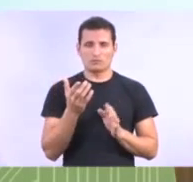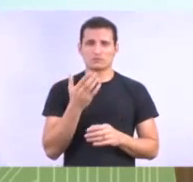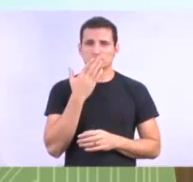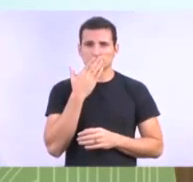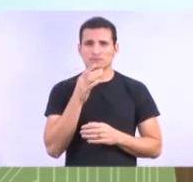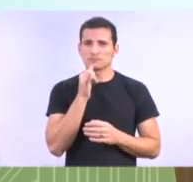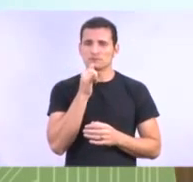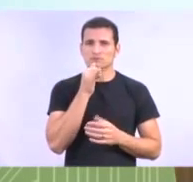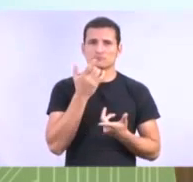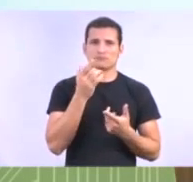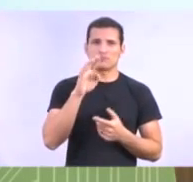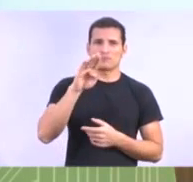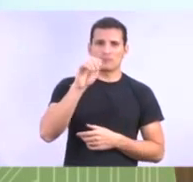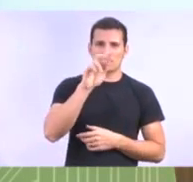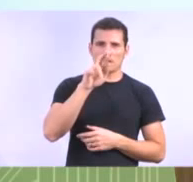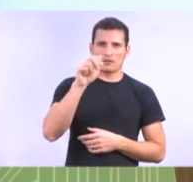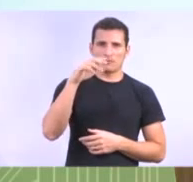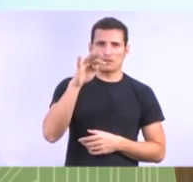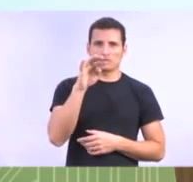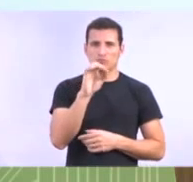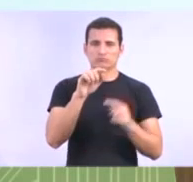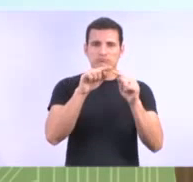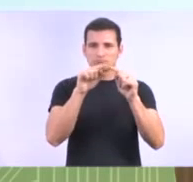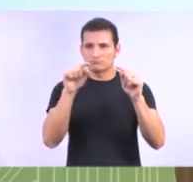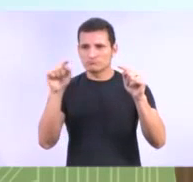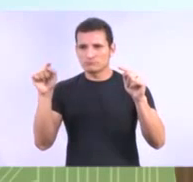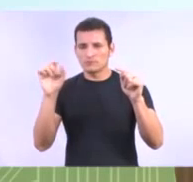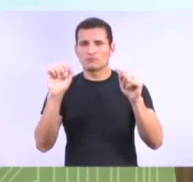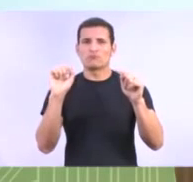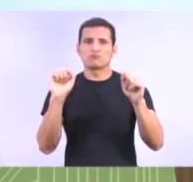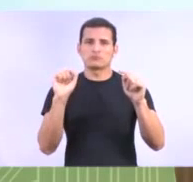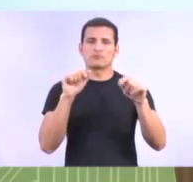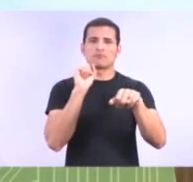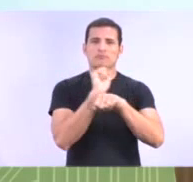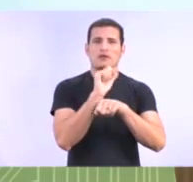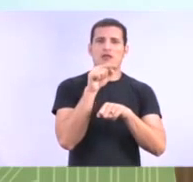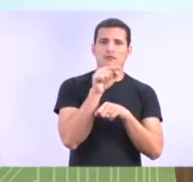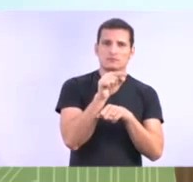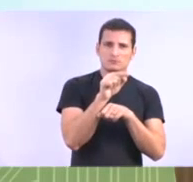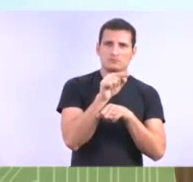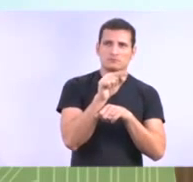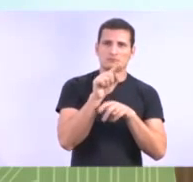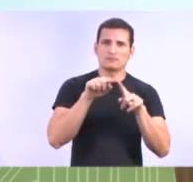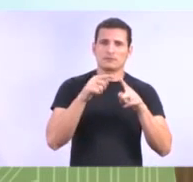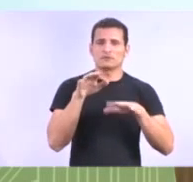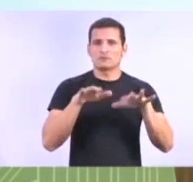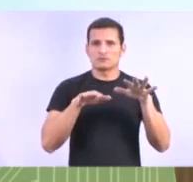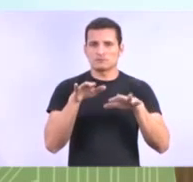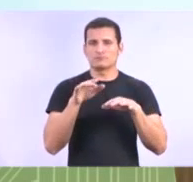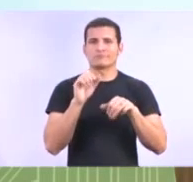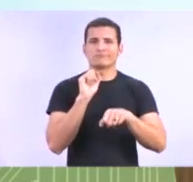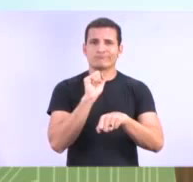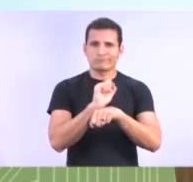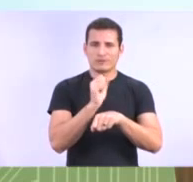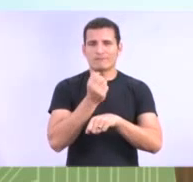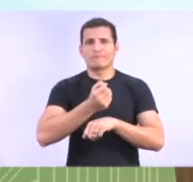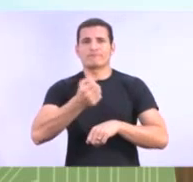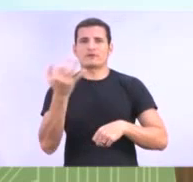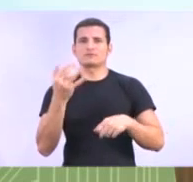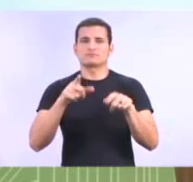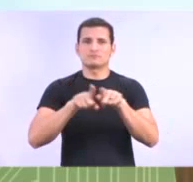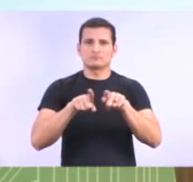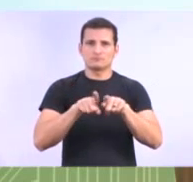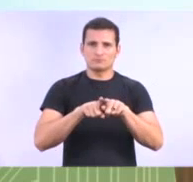exemplo abarramento, poderia parar aquele ali, mas também, dependendo, poderia parar mais de um,